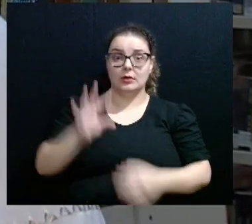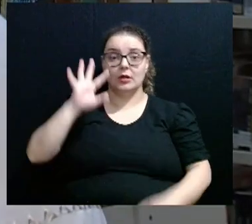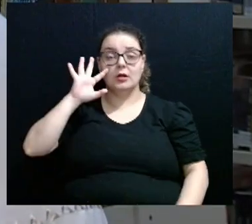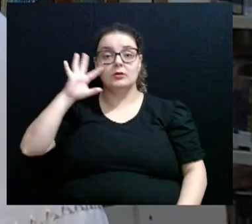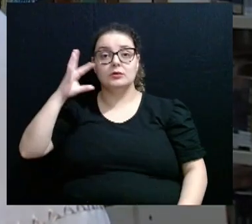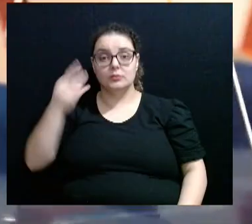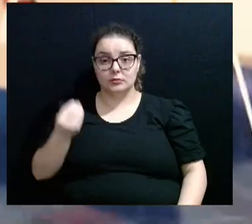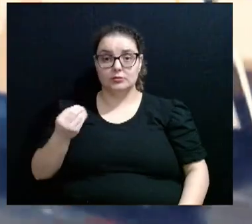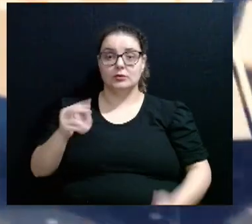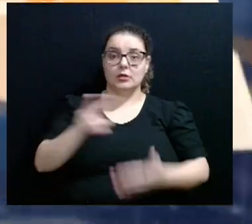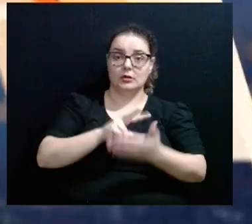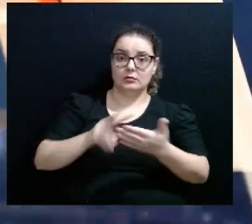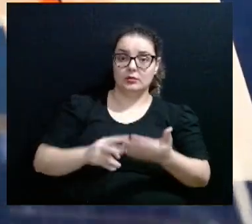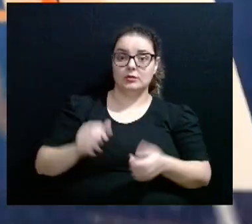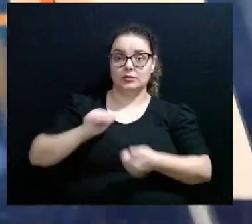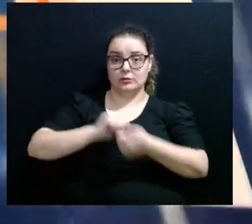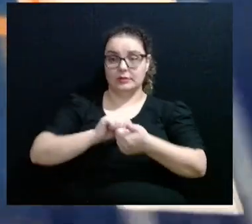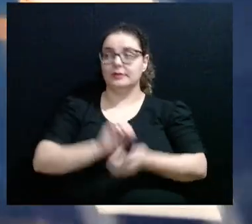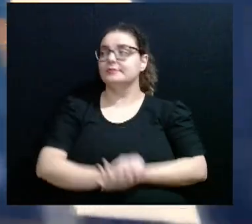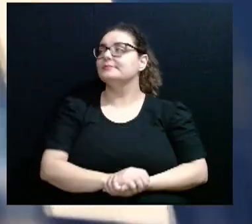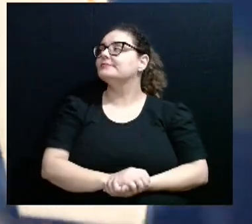literatura de qualidade.